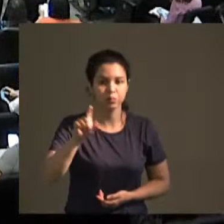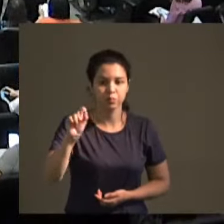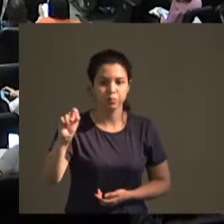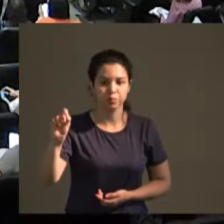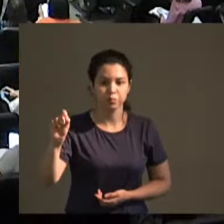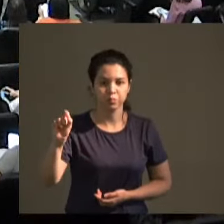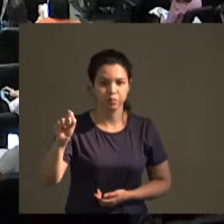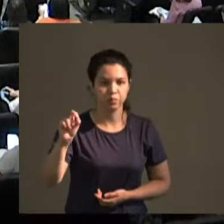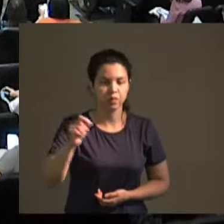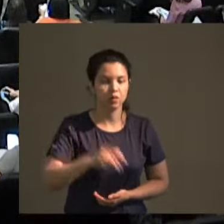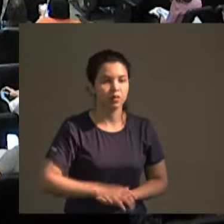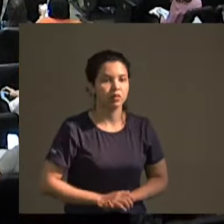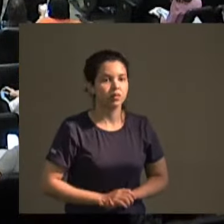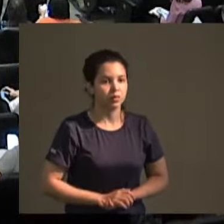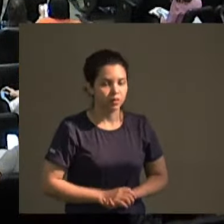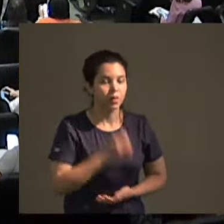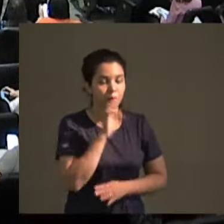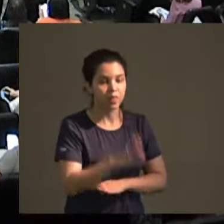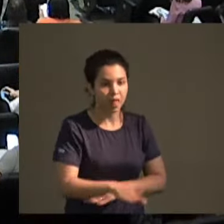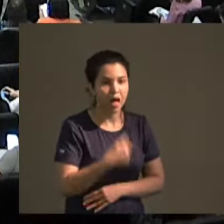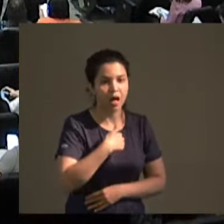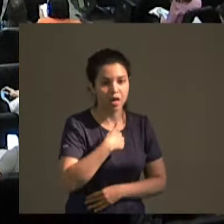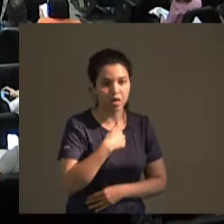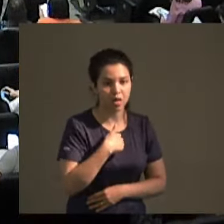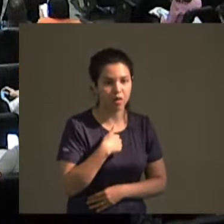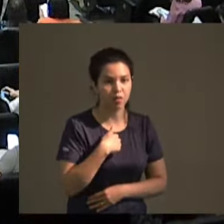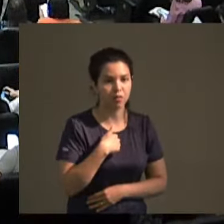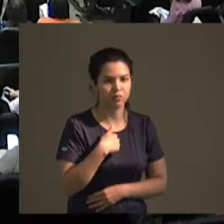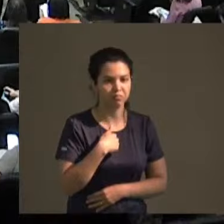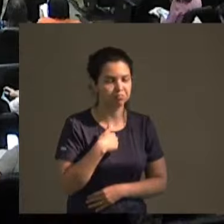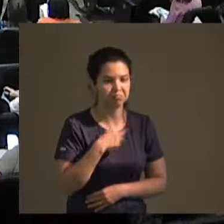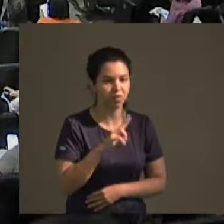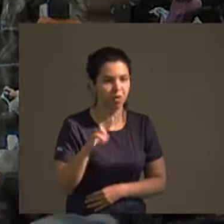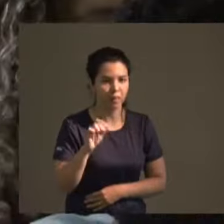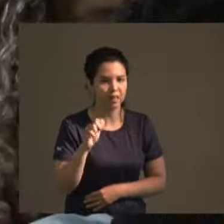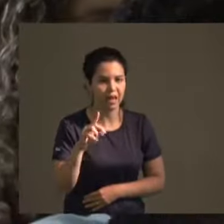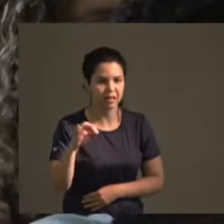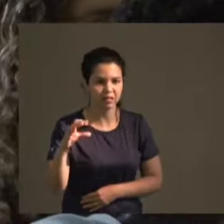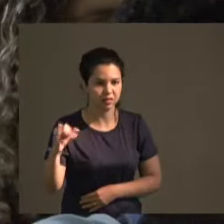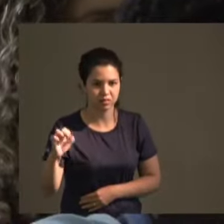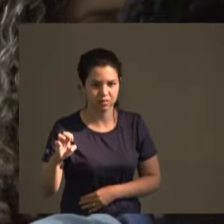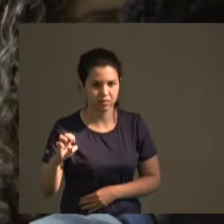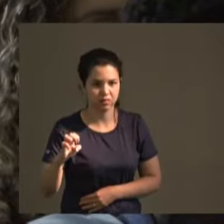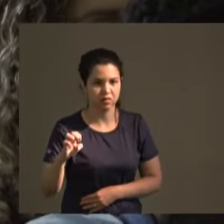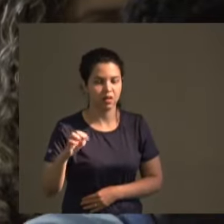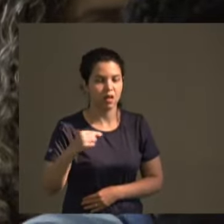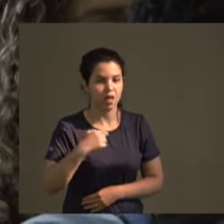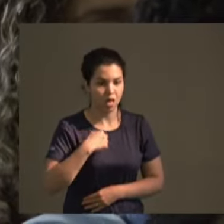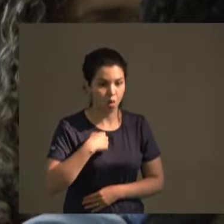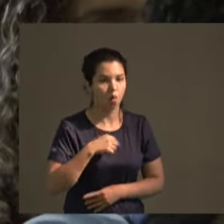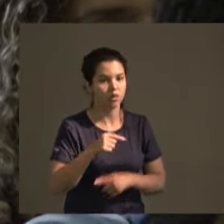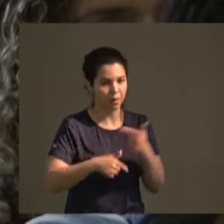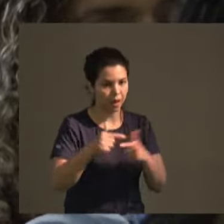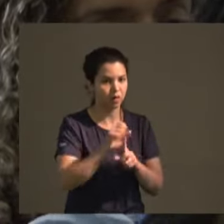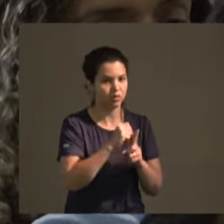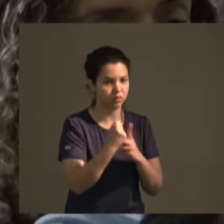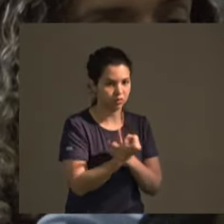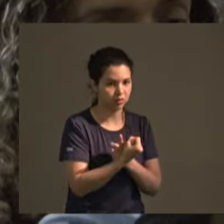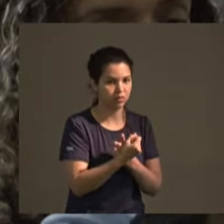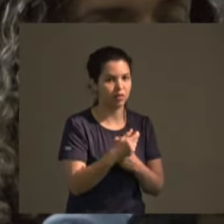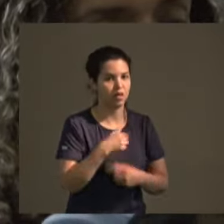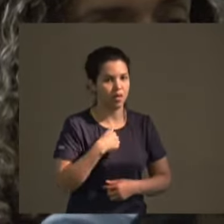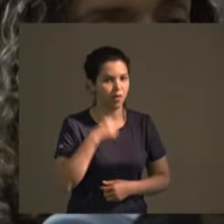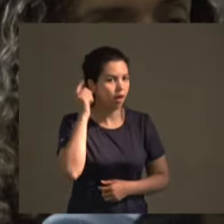Boa tarde, meu nome é Vanderlise, sou assistente social, tenho 1,53 m, sou